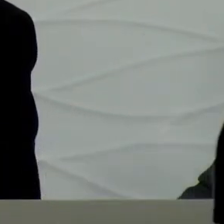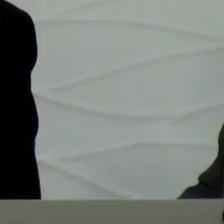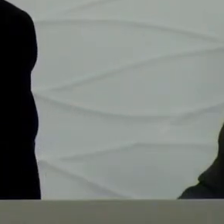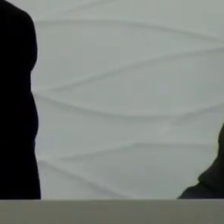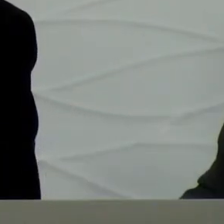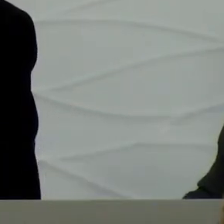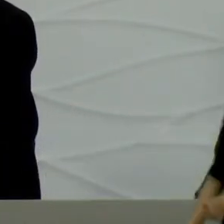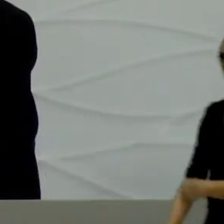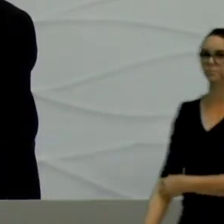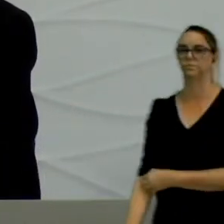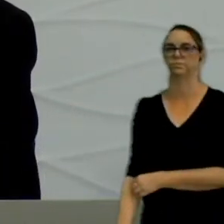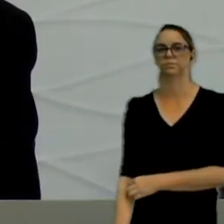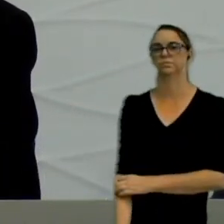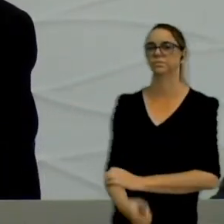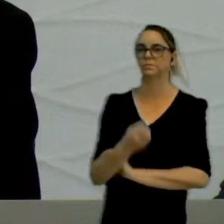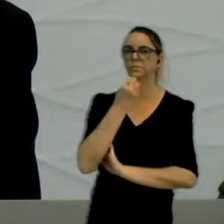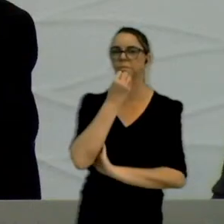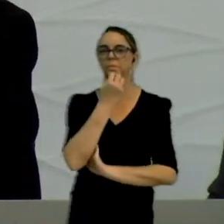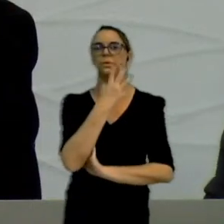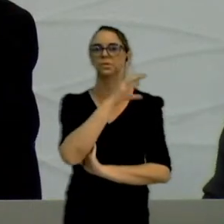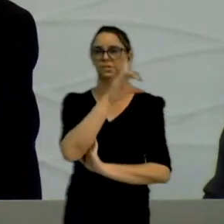presidente, colegas vereadores,